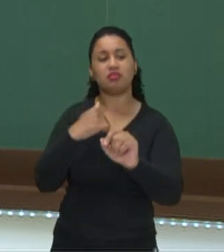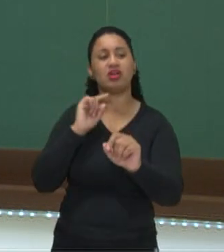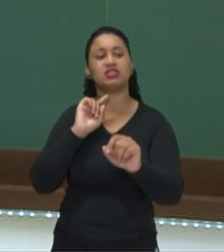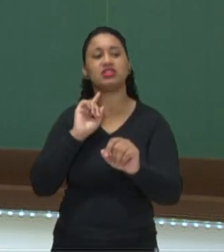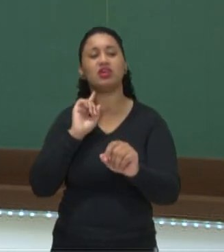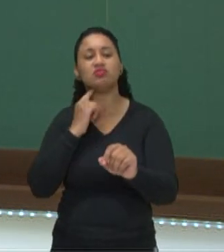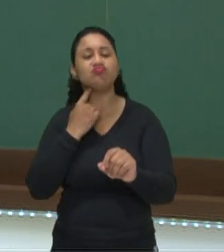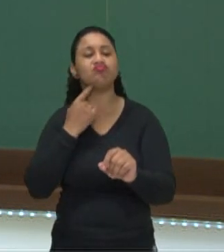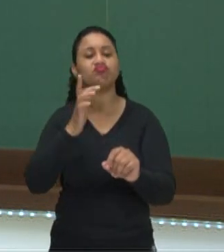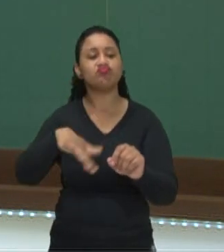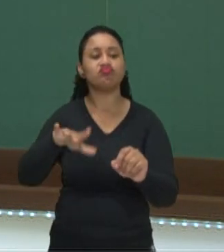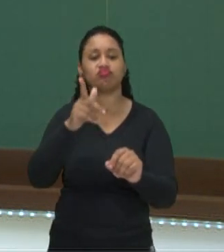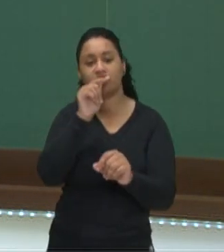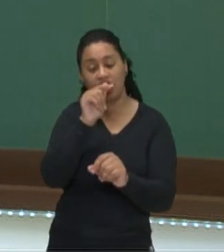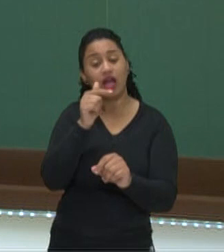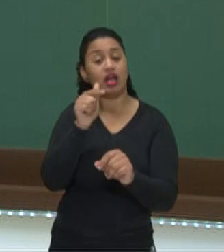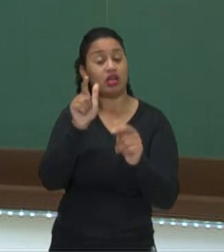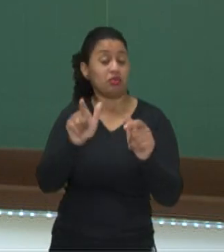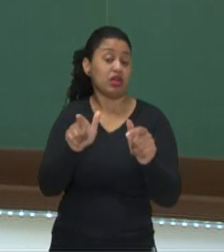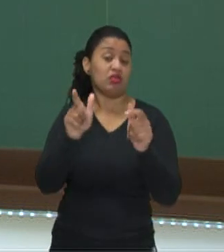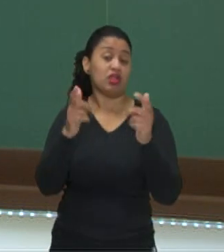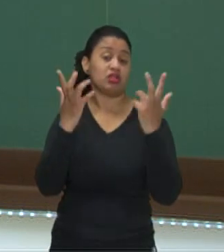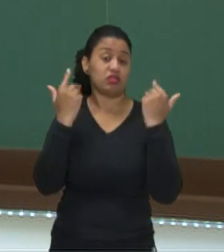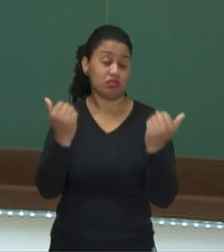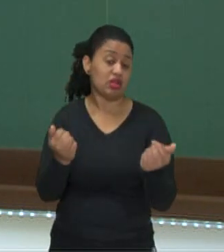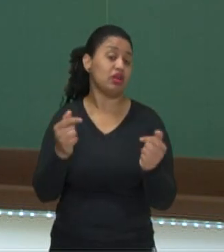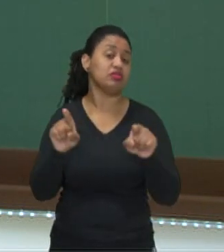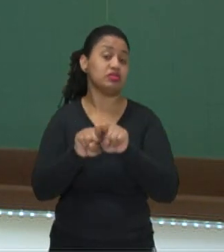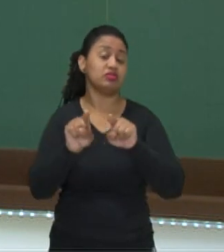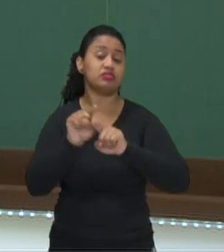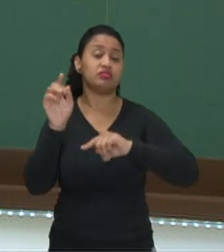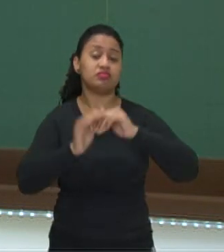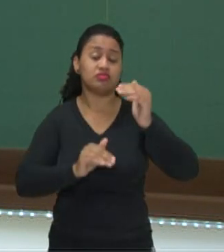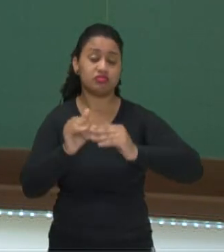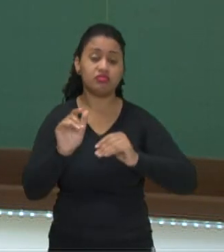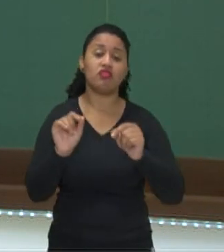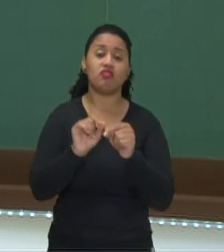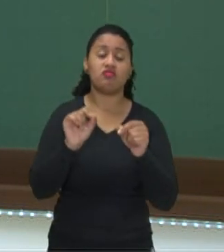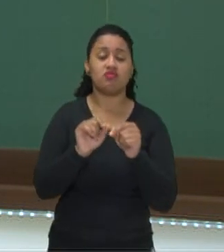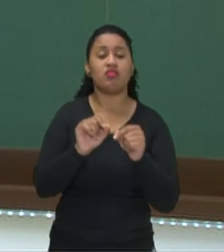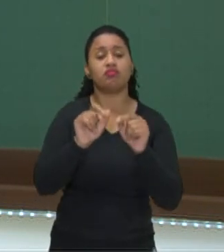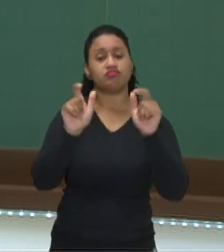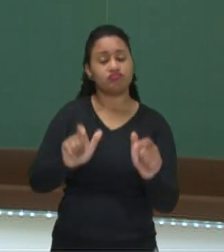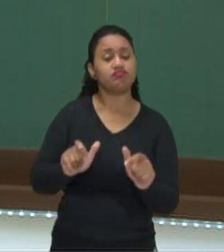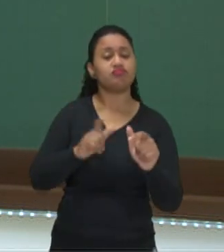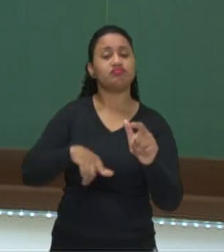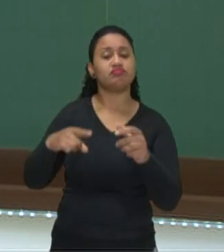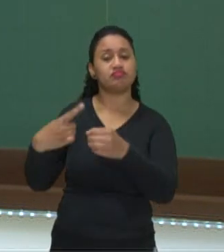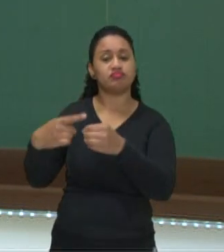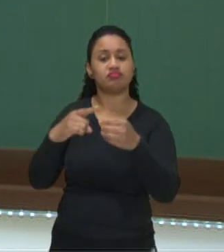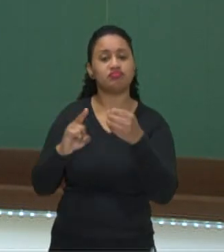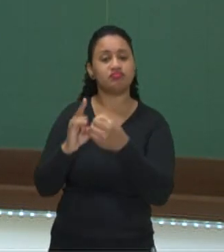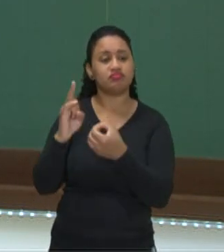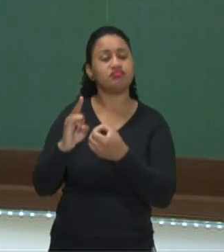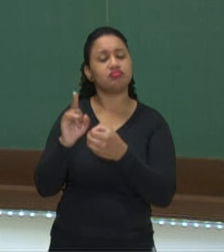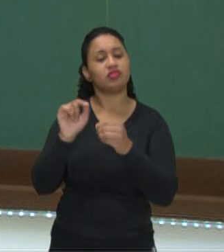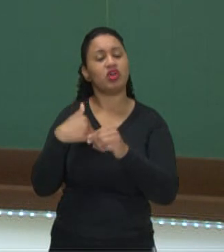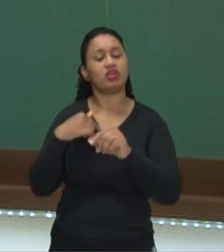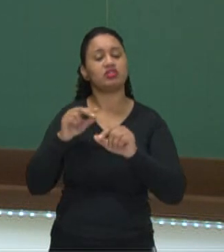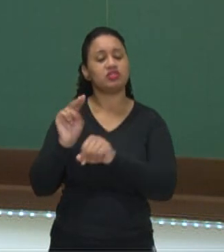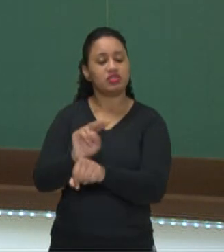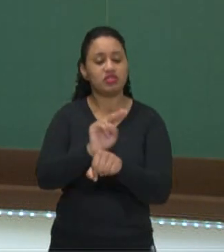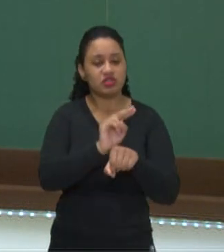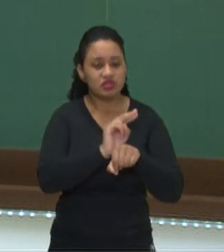a água, aquele ambiente mais natural. E mesmo as práticas que são realizadas no ambiente urbano. Eu posso associar muito a preservação